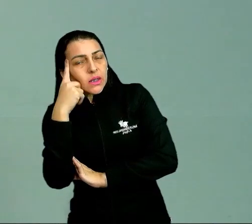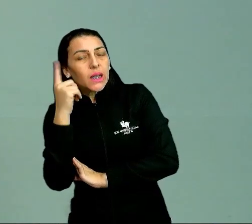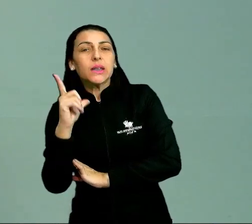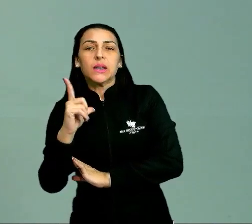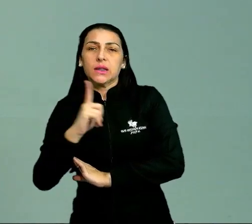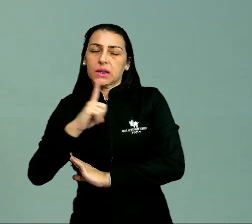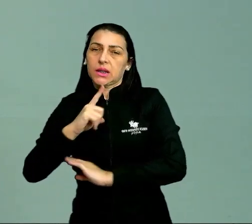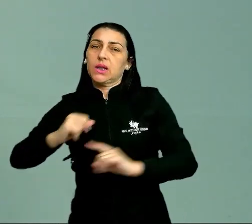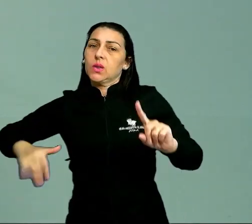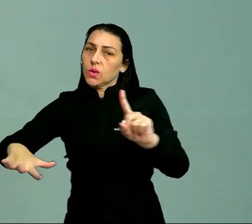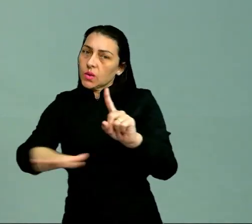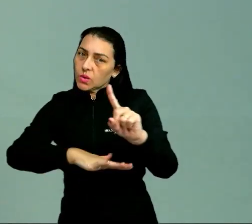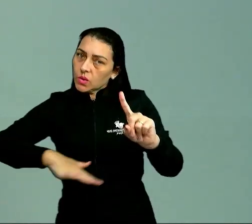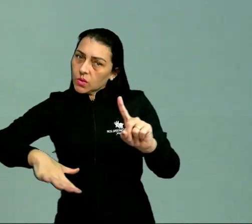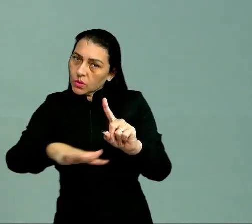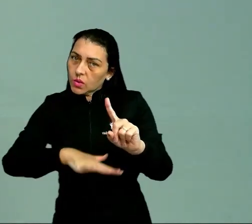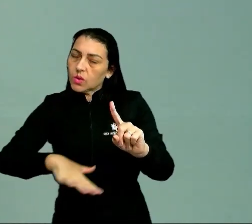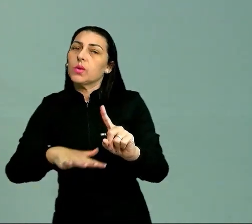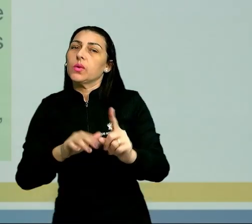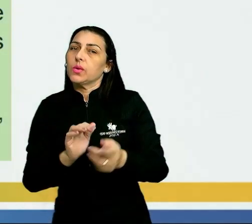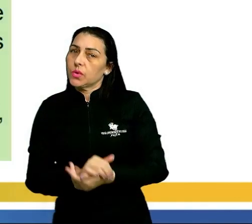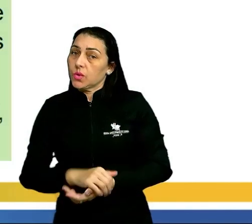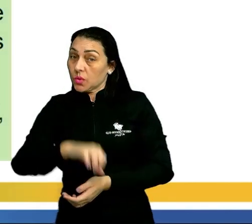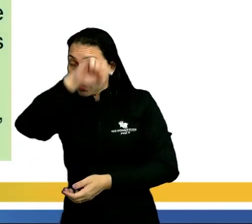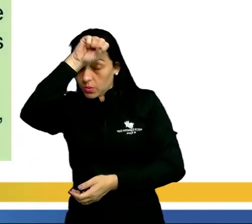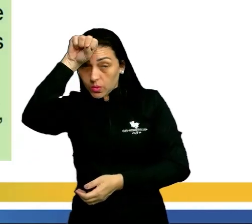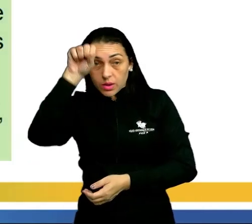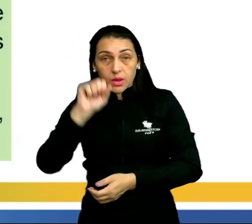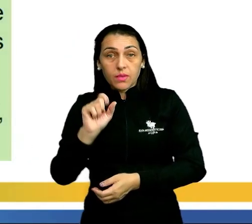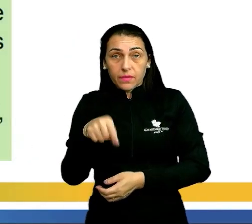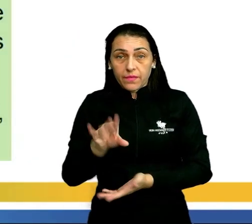termos sociológicos e antropológicos, não é?